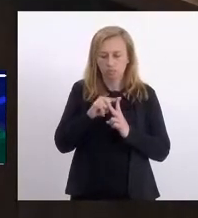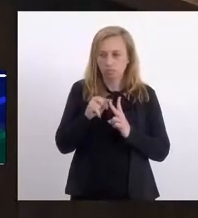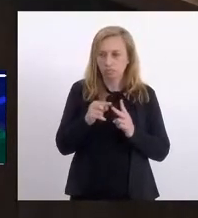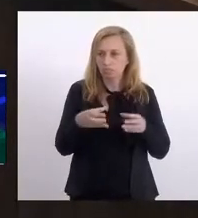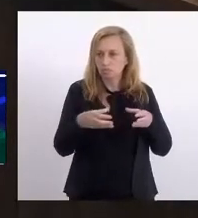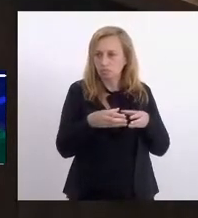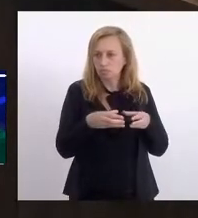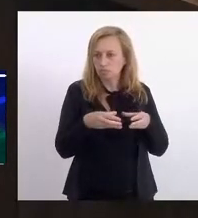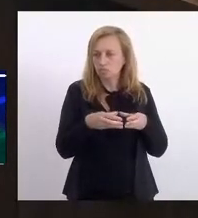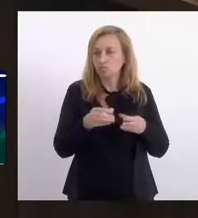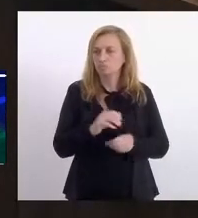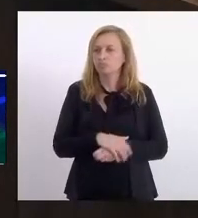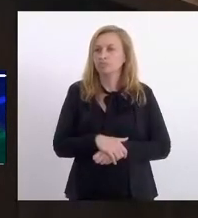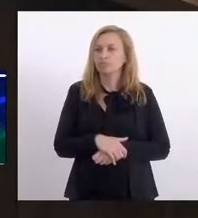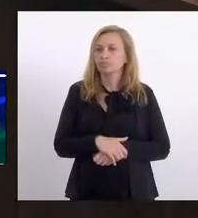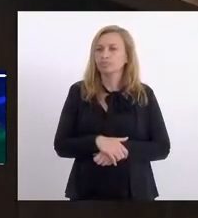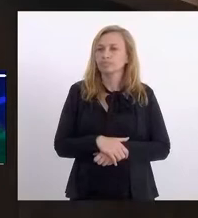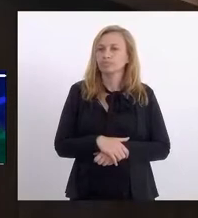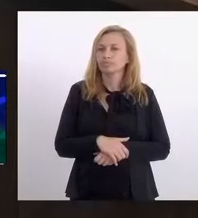categorias de